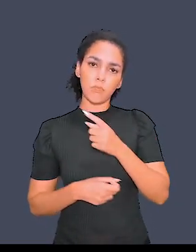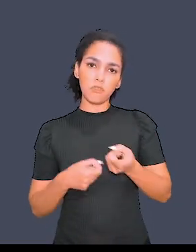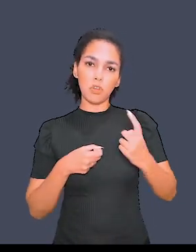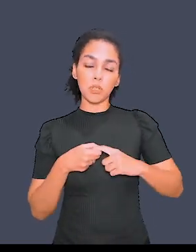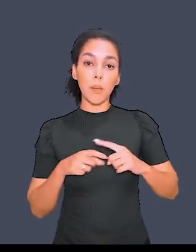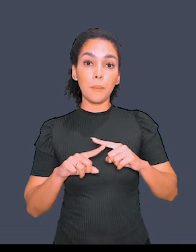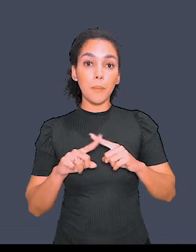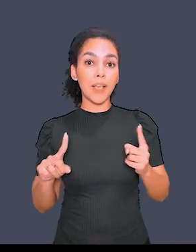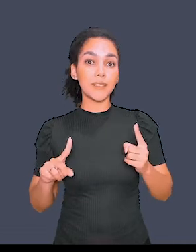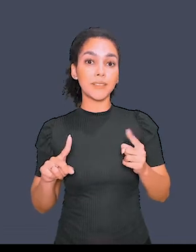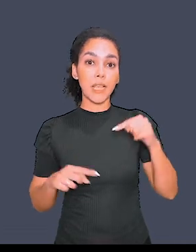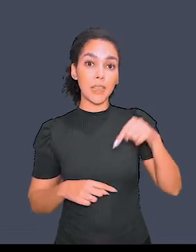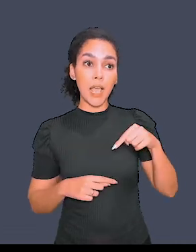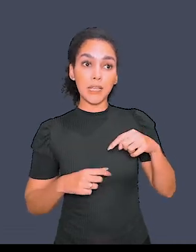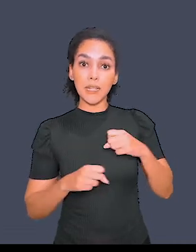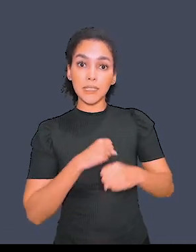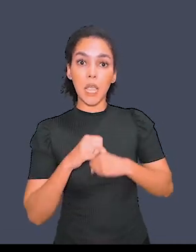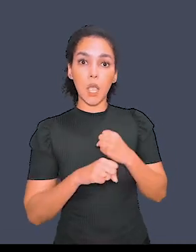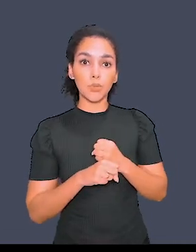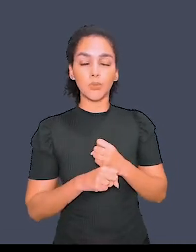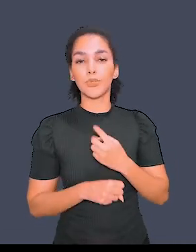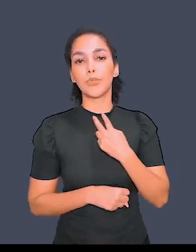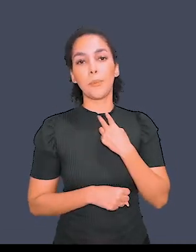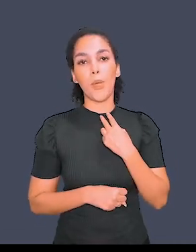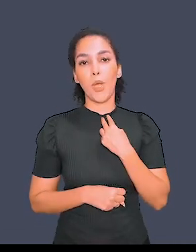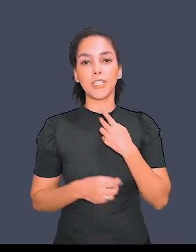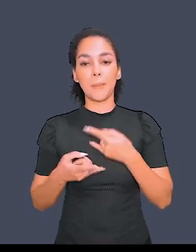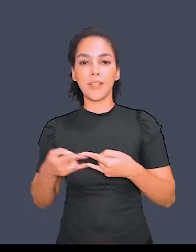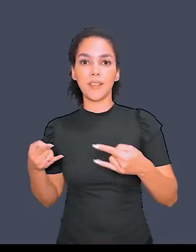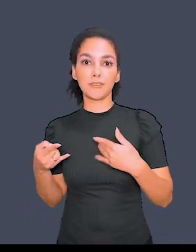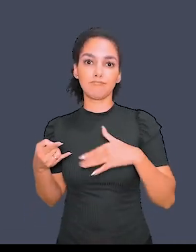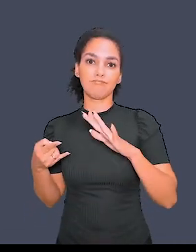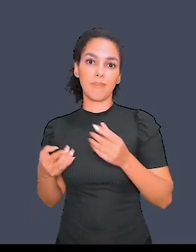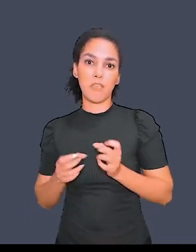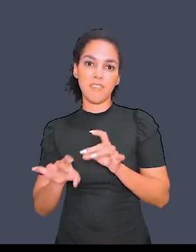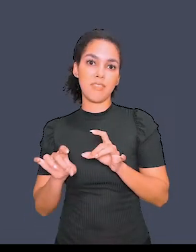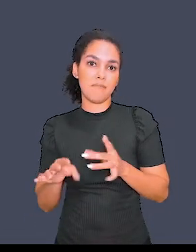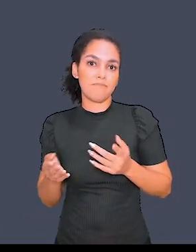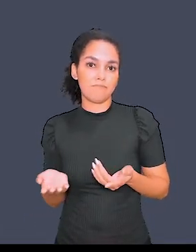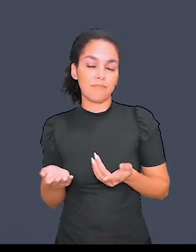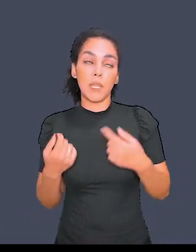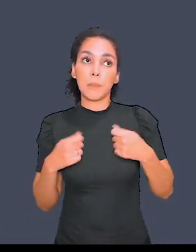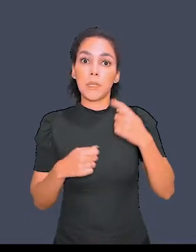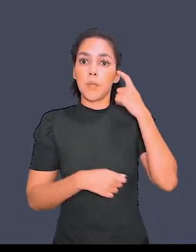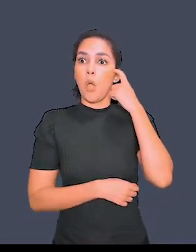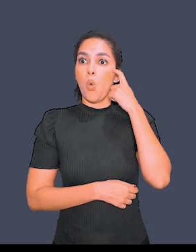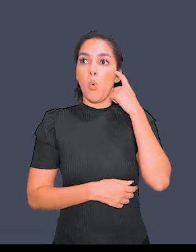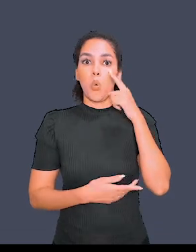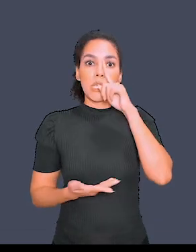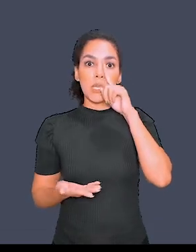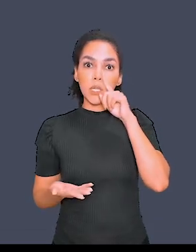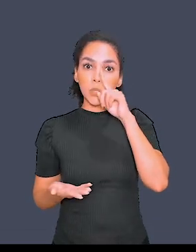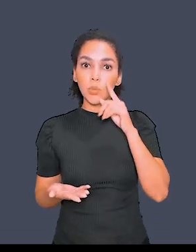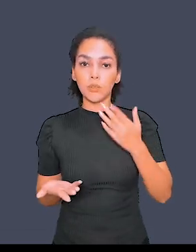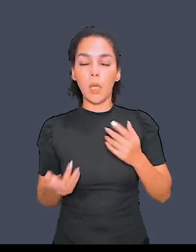vocês não vão poder emitir outra passagem naquele ano ainda. Por quê? Porque você já estourou a sua limitação de CPF. Tá? Então você tem que pesar isso. Repara o risco, olha o